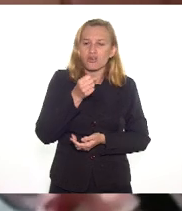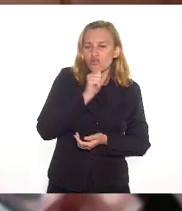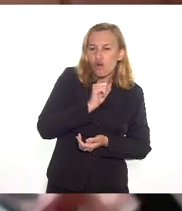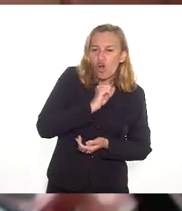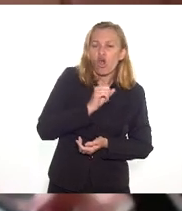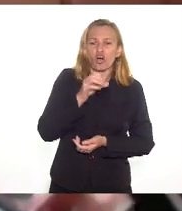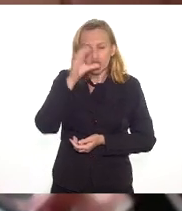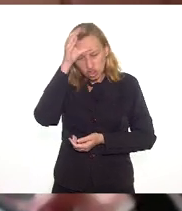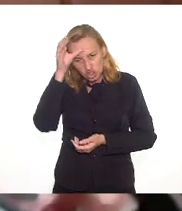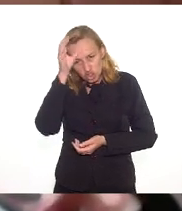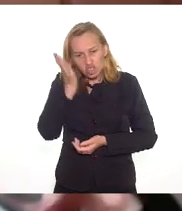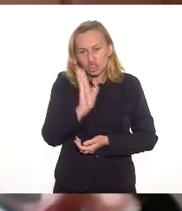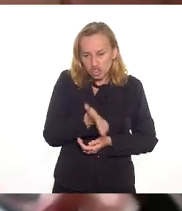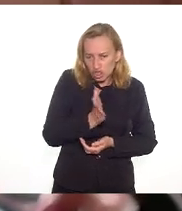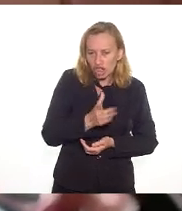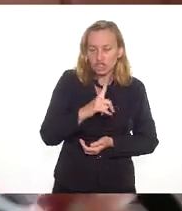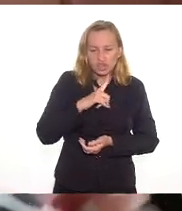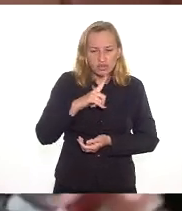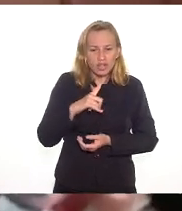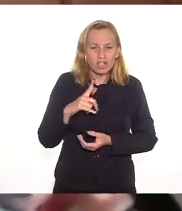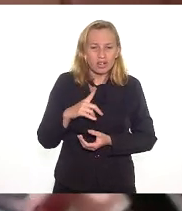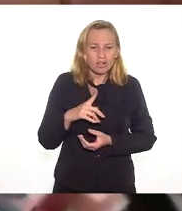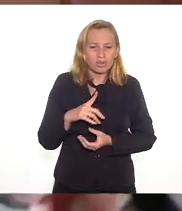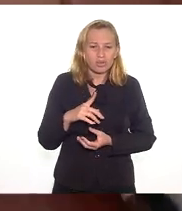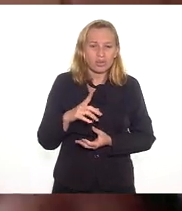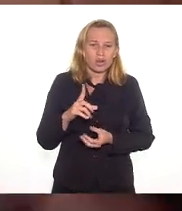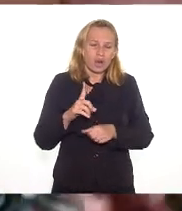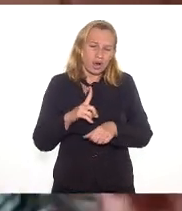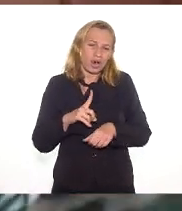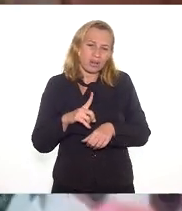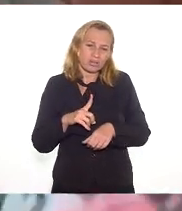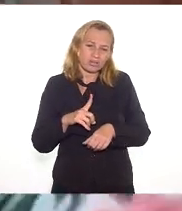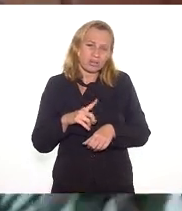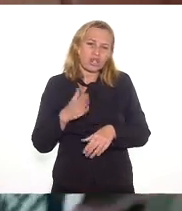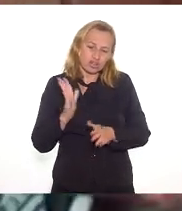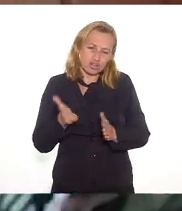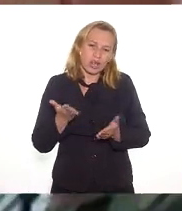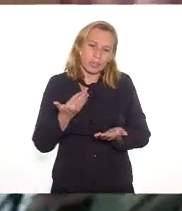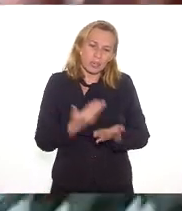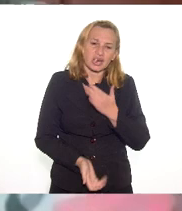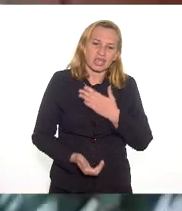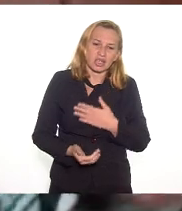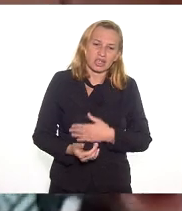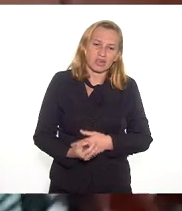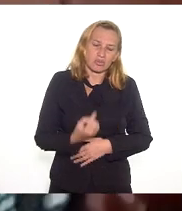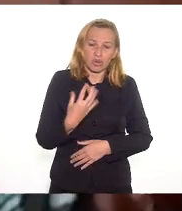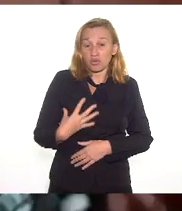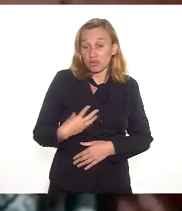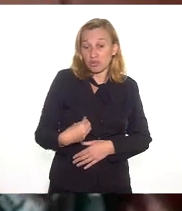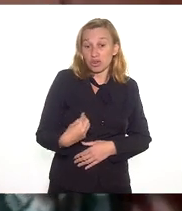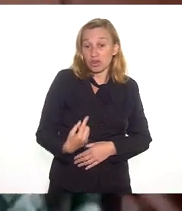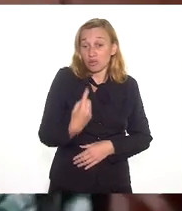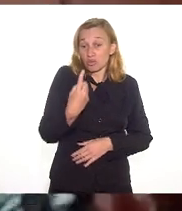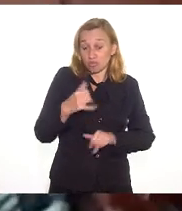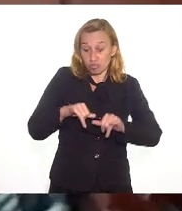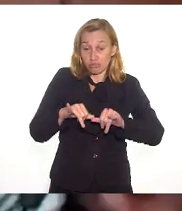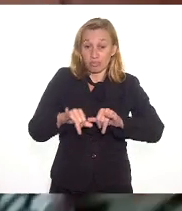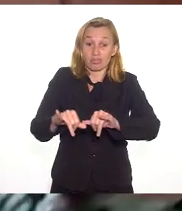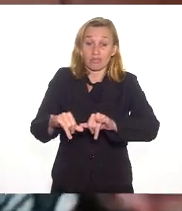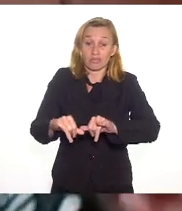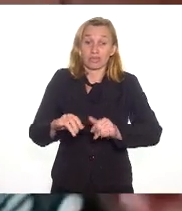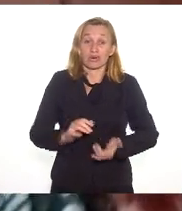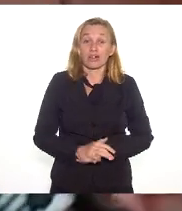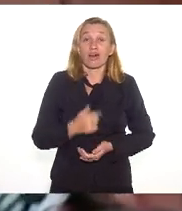tias, já tiveram aquela sensação, em algum momento, eu já perdi o meu filho em um supermercado. Né? E